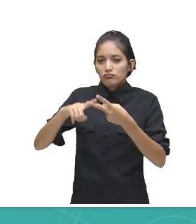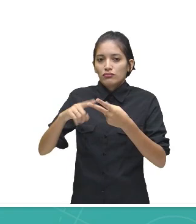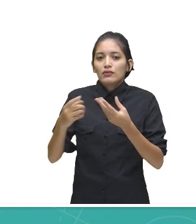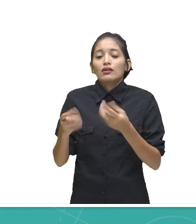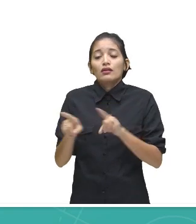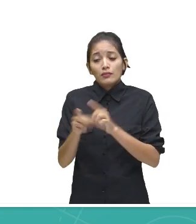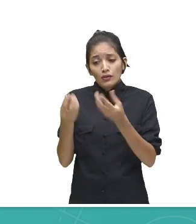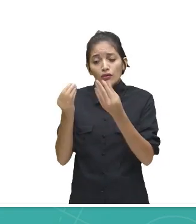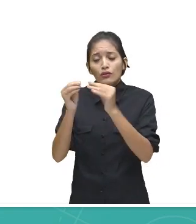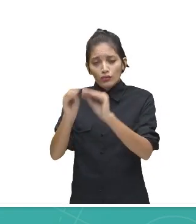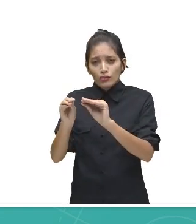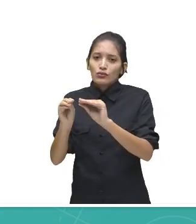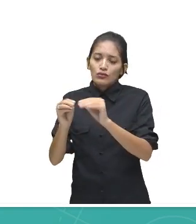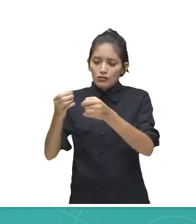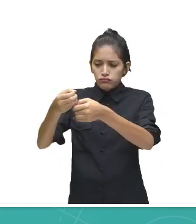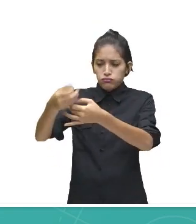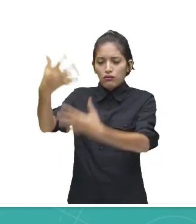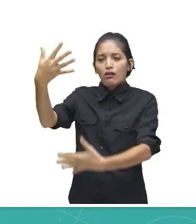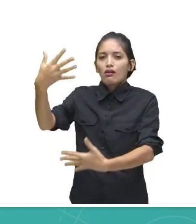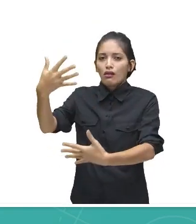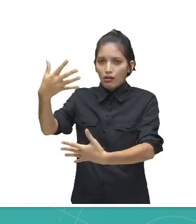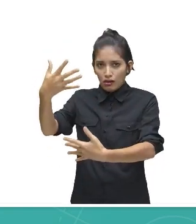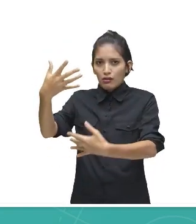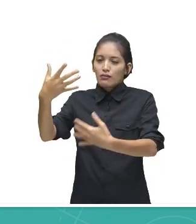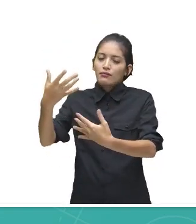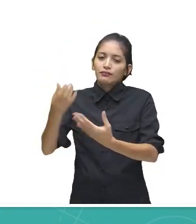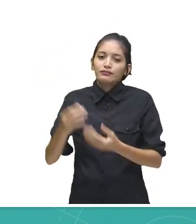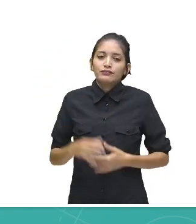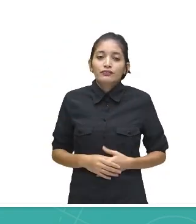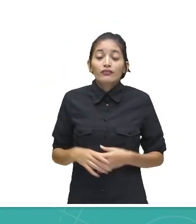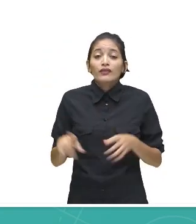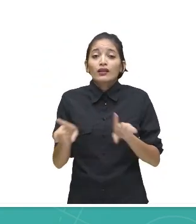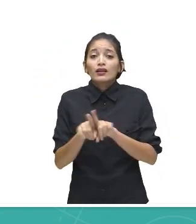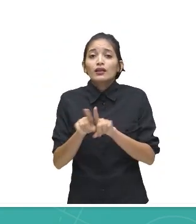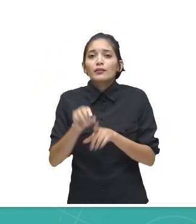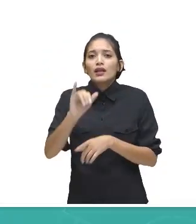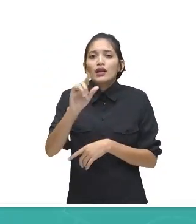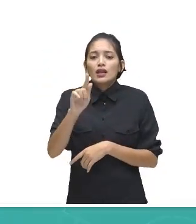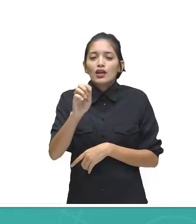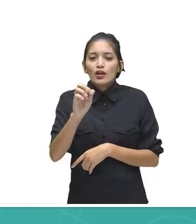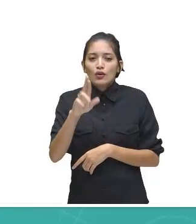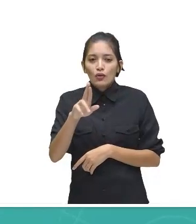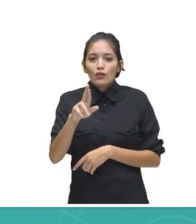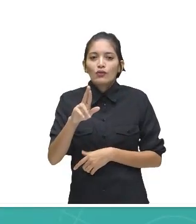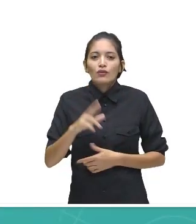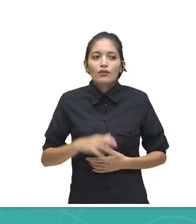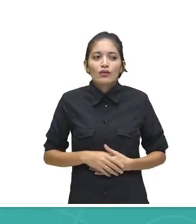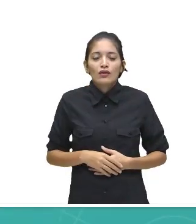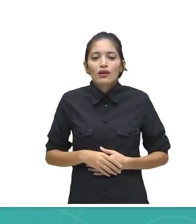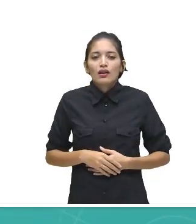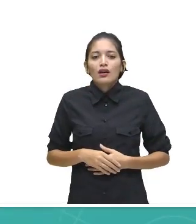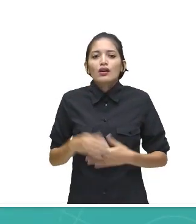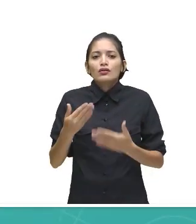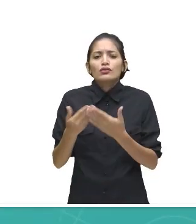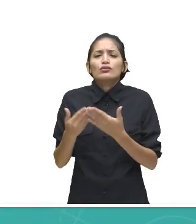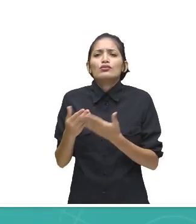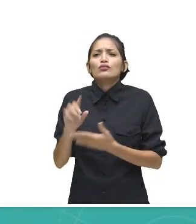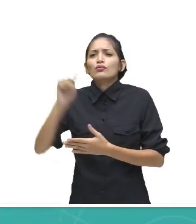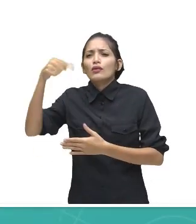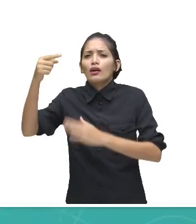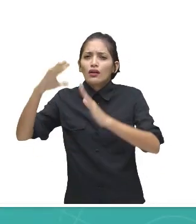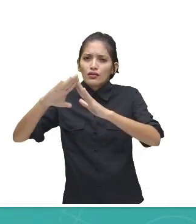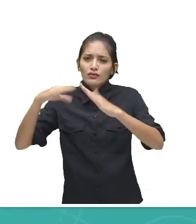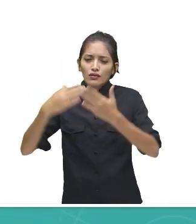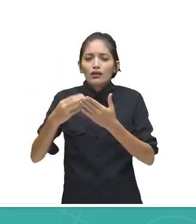registrou a resposta aí no chat público, né? Igor Matheus disse que está presente, o Igor Matheus estuda lá na Luiz Vaz de Camões,